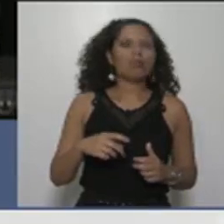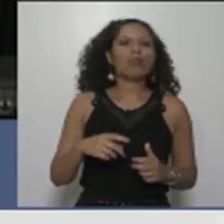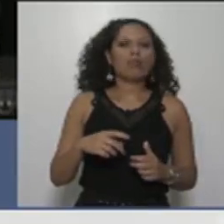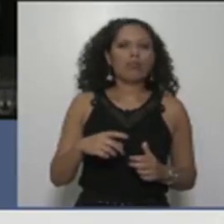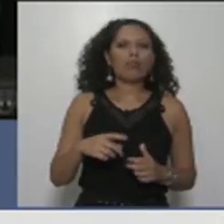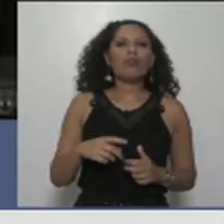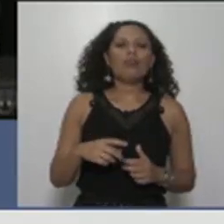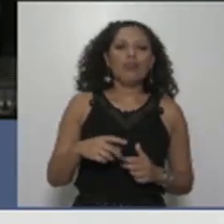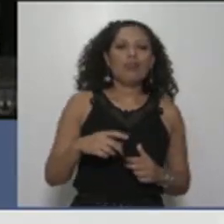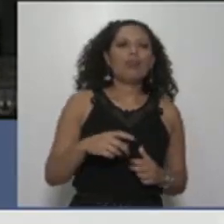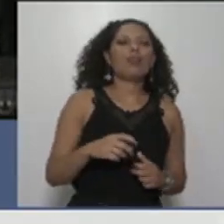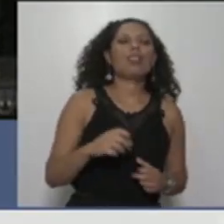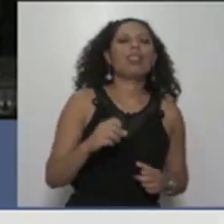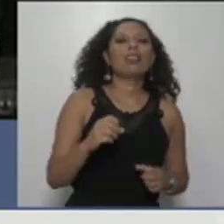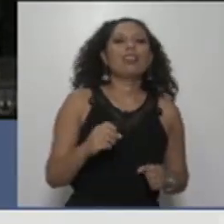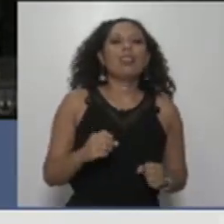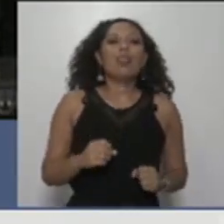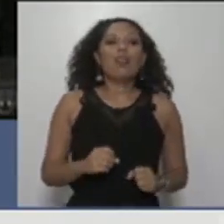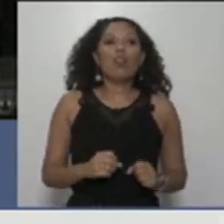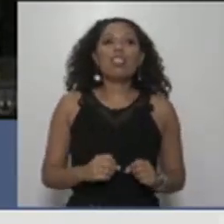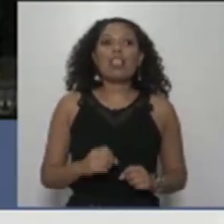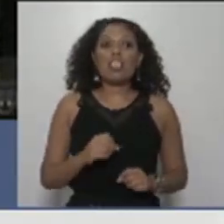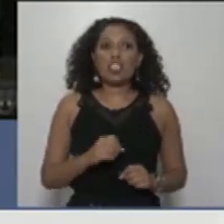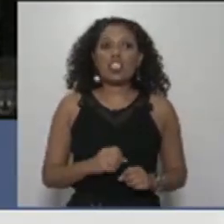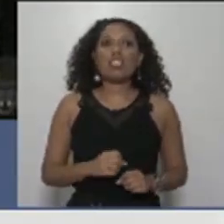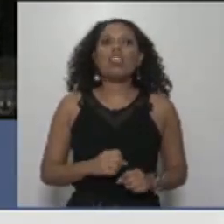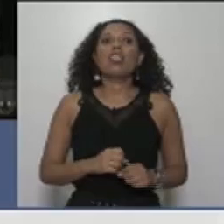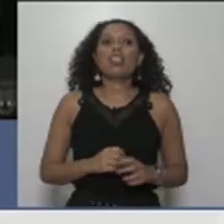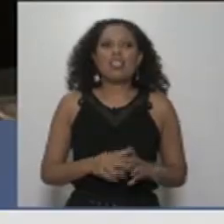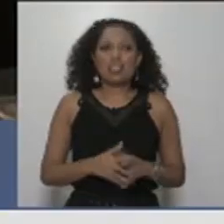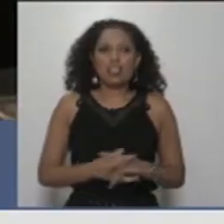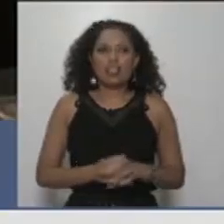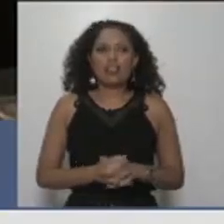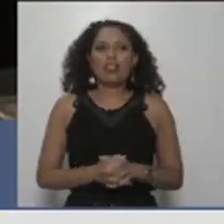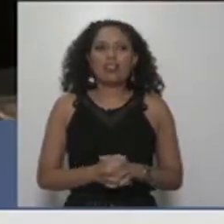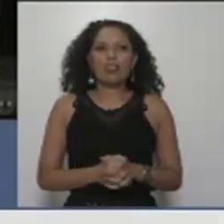para cá. Dani, então... Gente, eu agradeço e... Não, só que é uma parte.